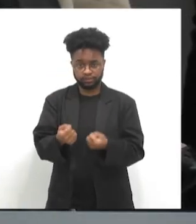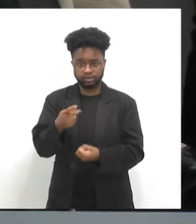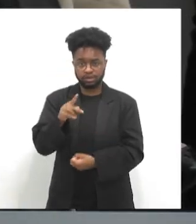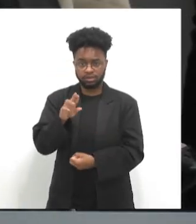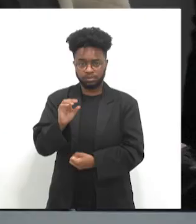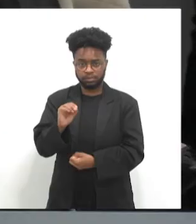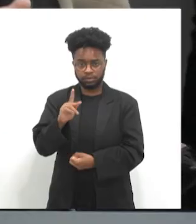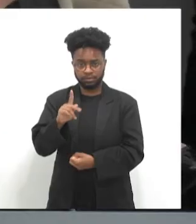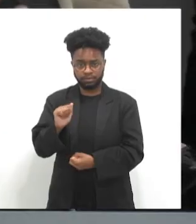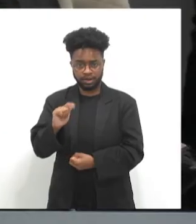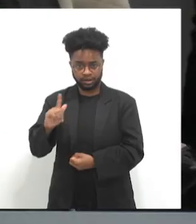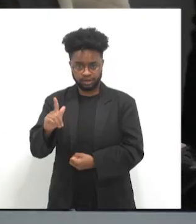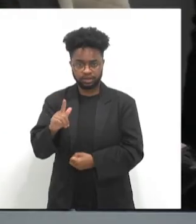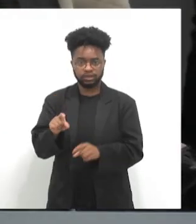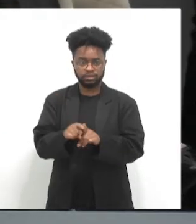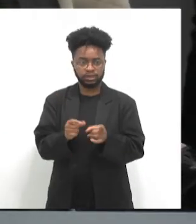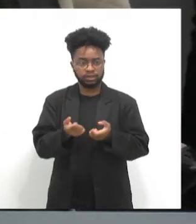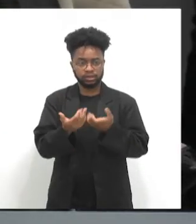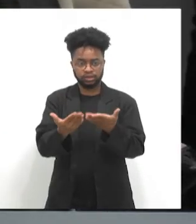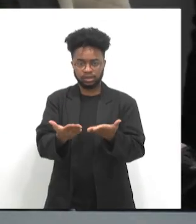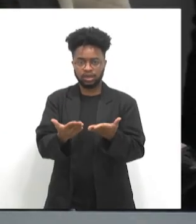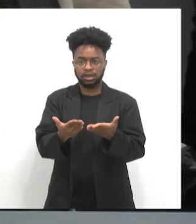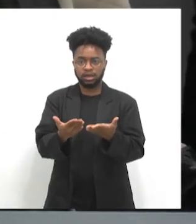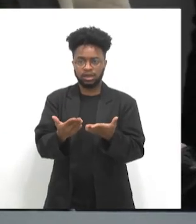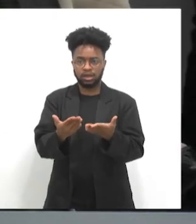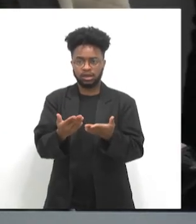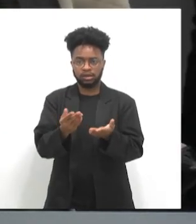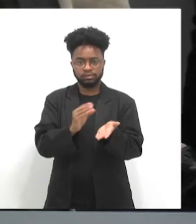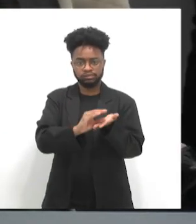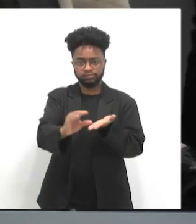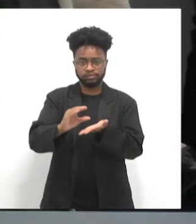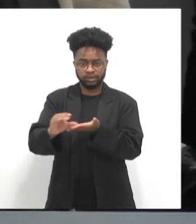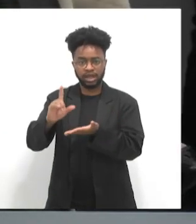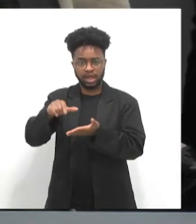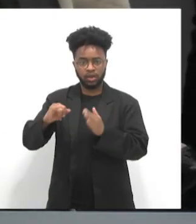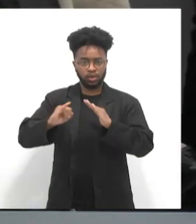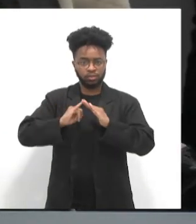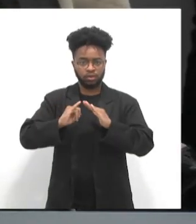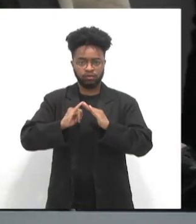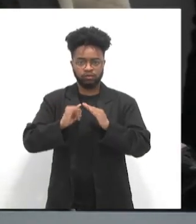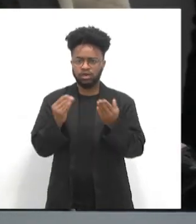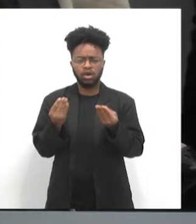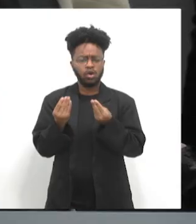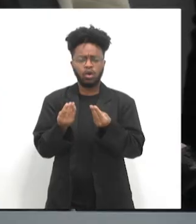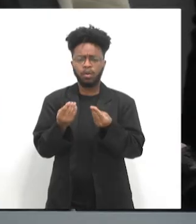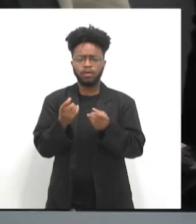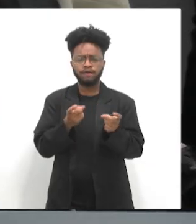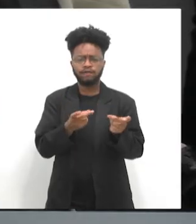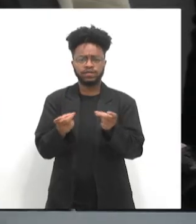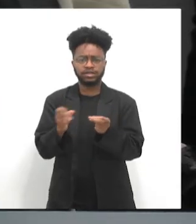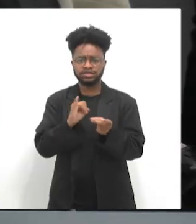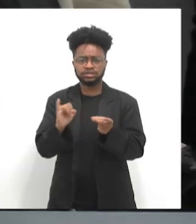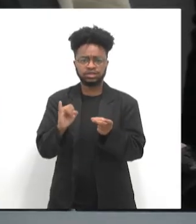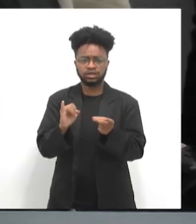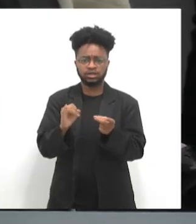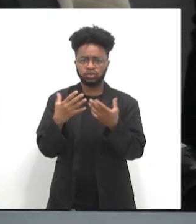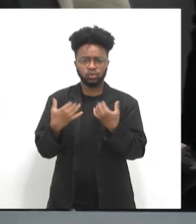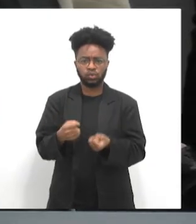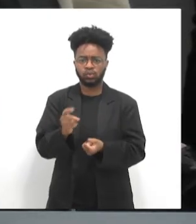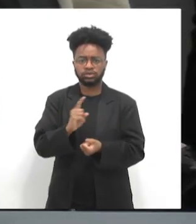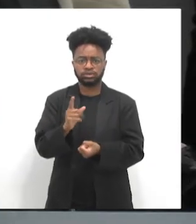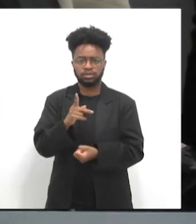da gente conceder ativos para a União, são os imóveis. Como é que a gente vai vender se a gente não aderir ao